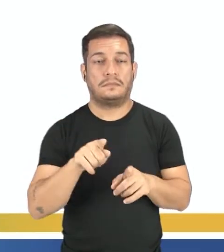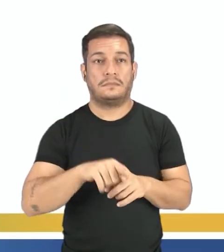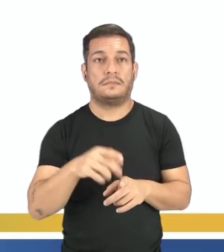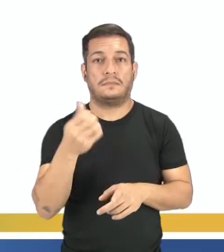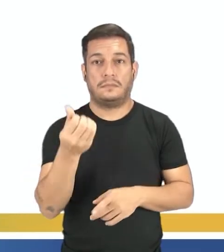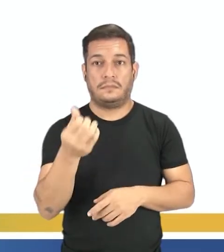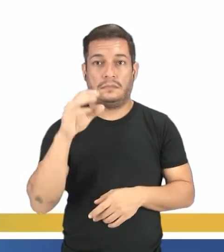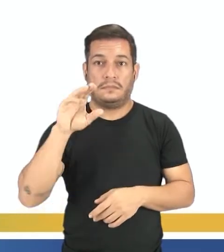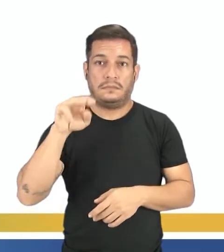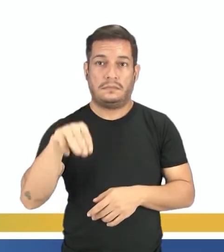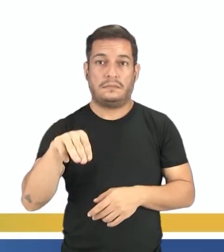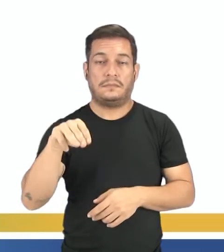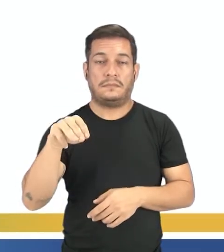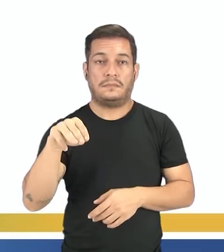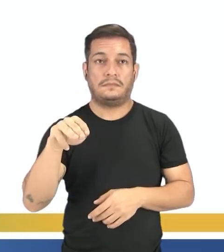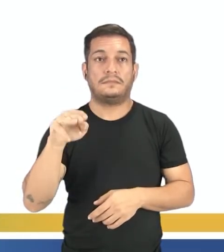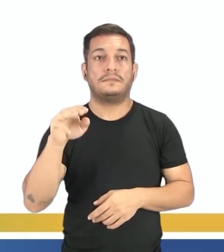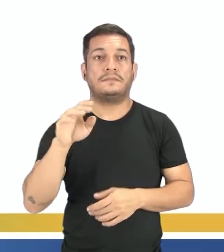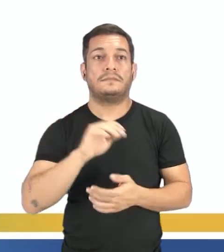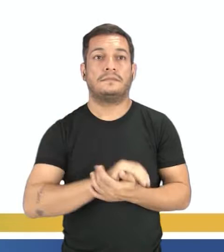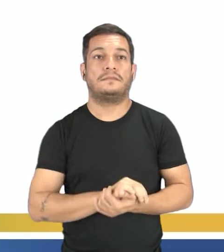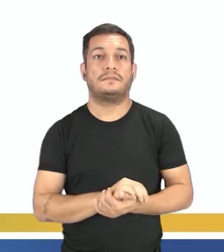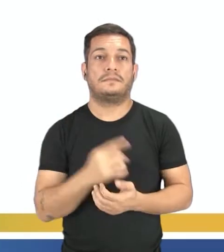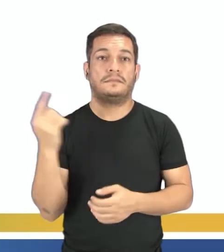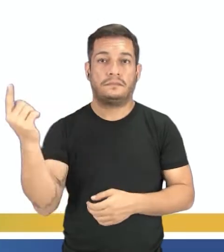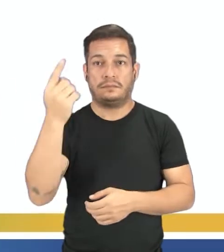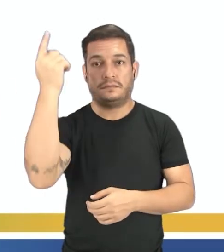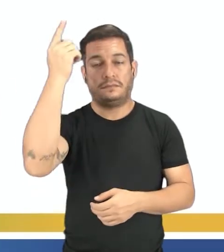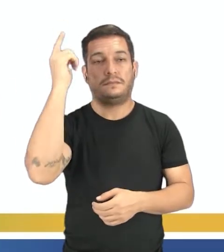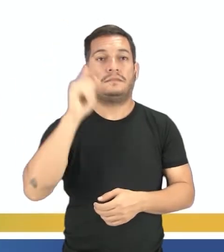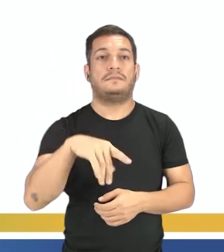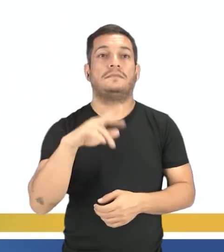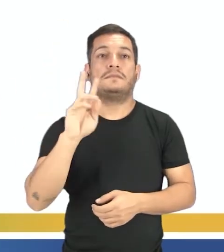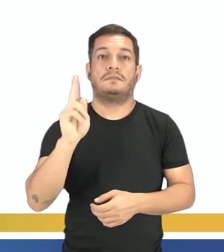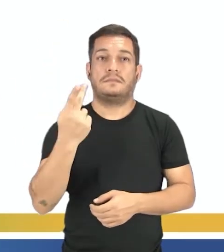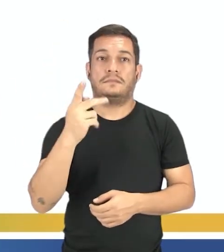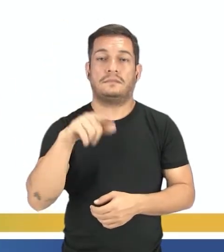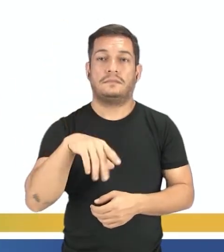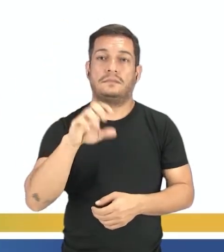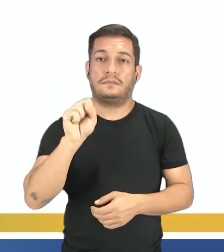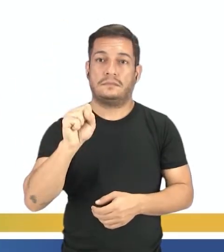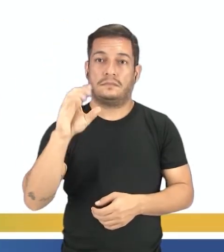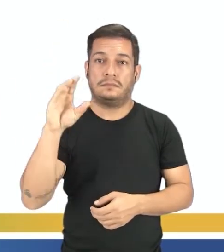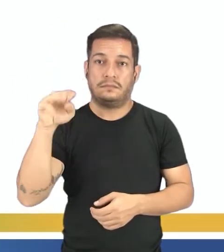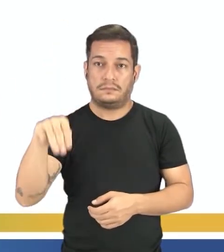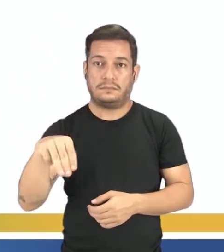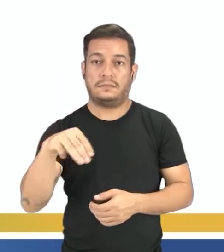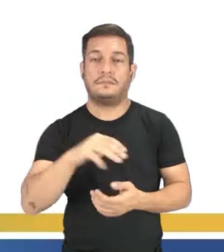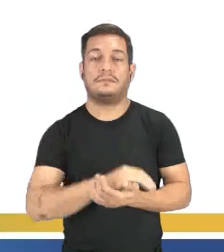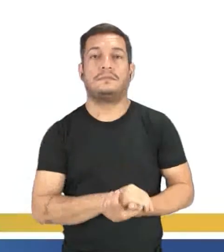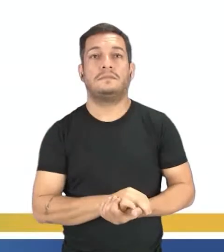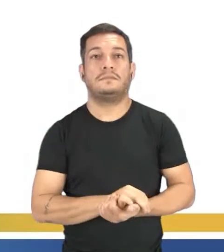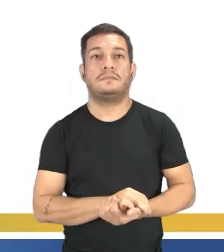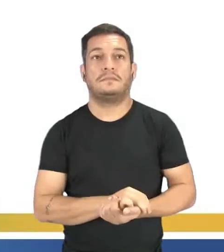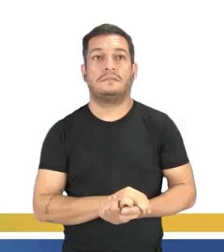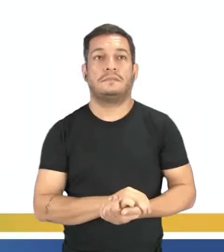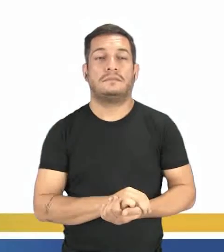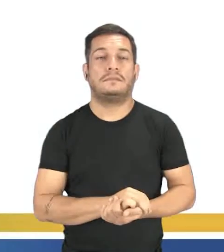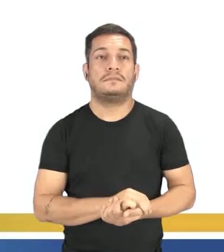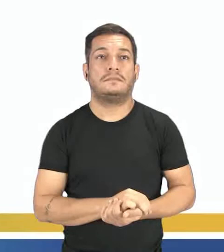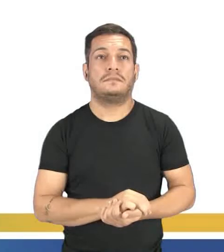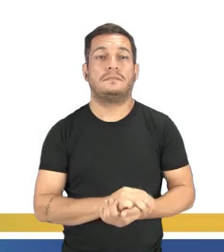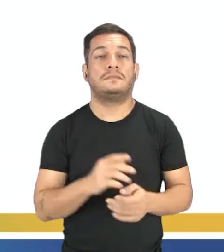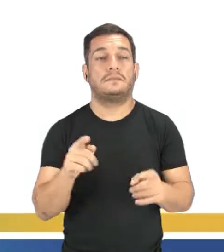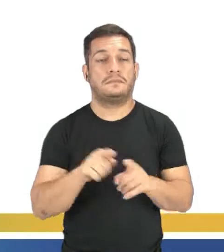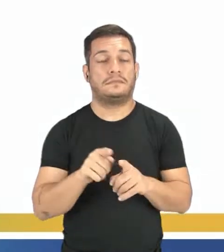6 centímetros, que foi dado na questão. A altura por H, que é igual a 8 centímetros.